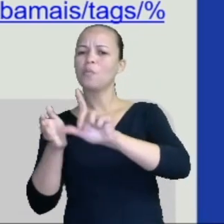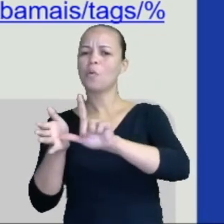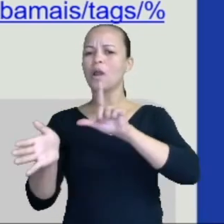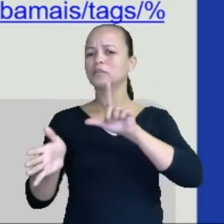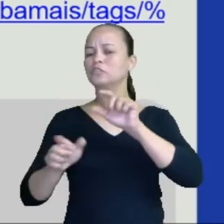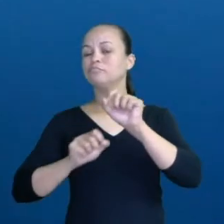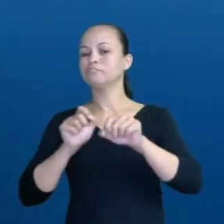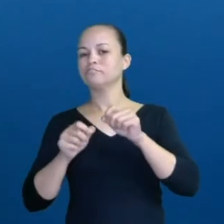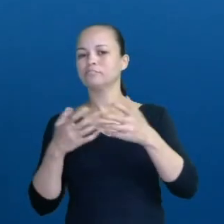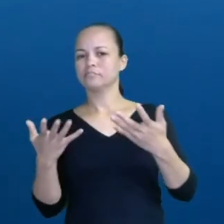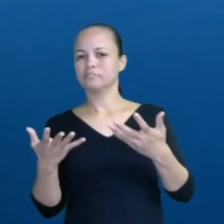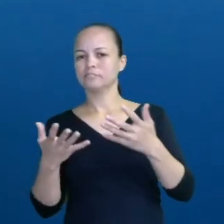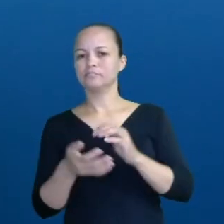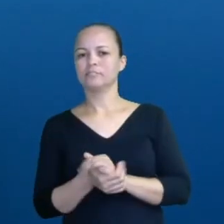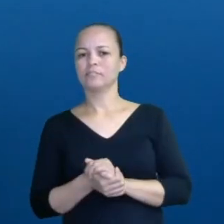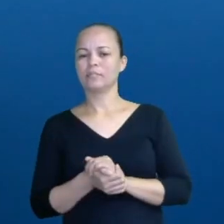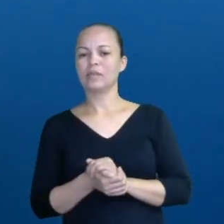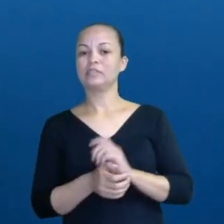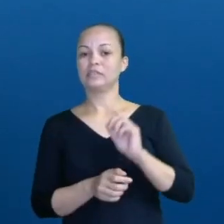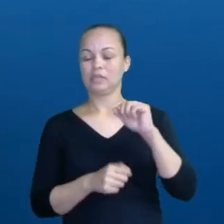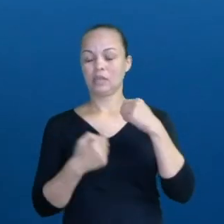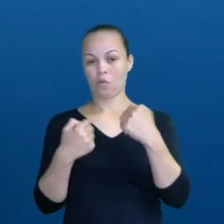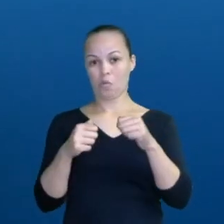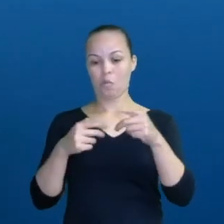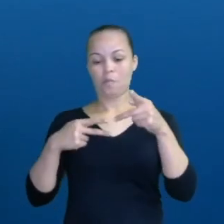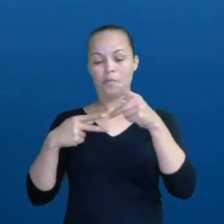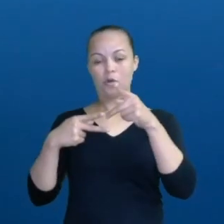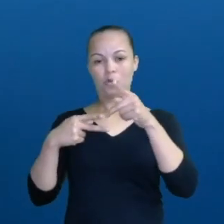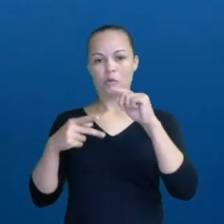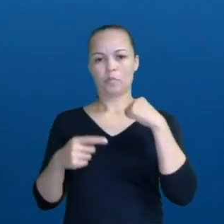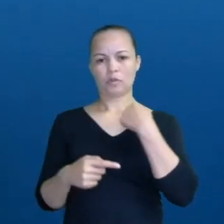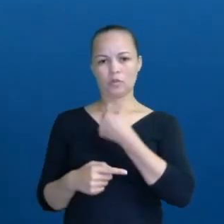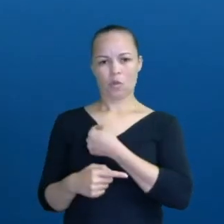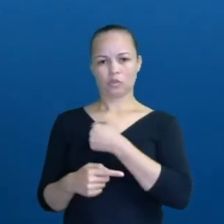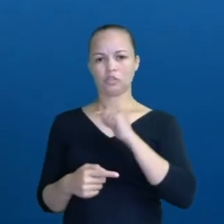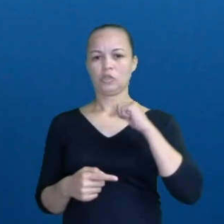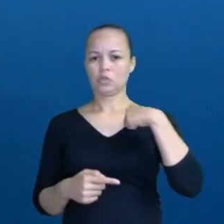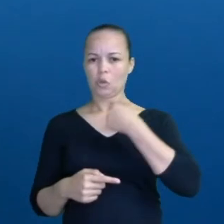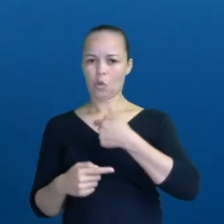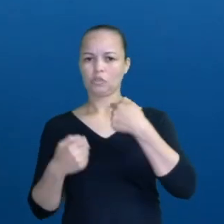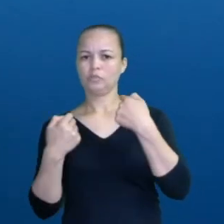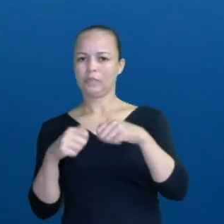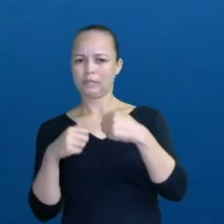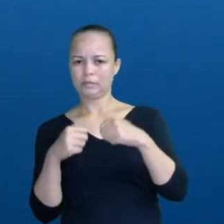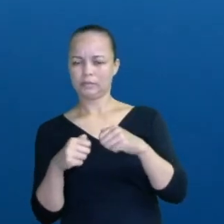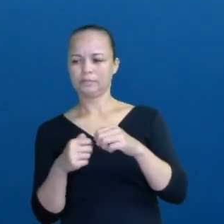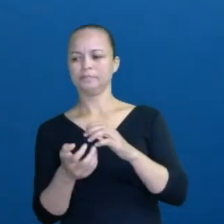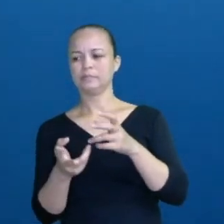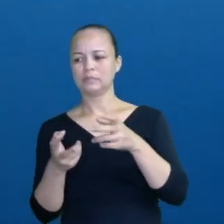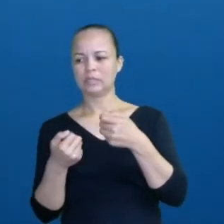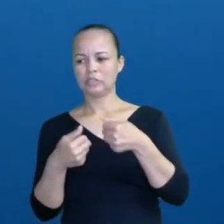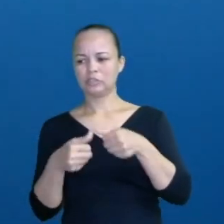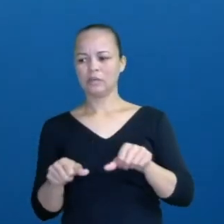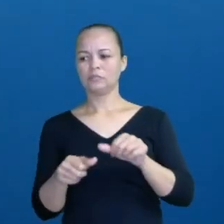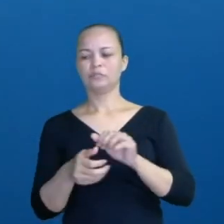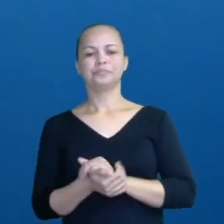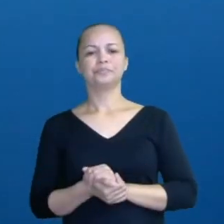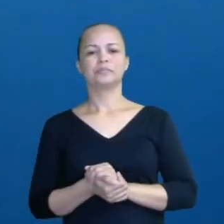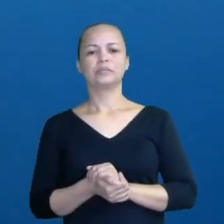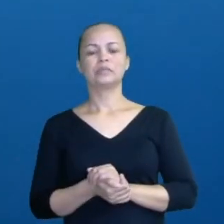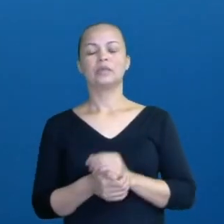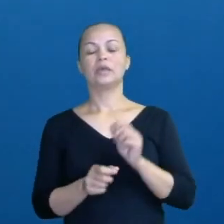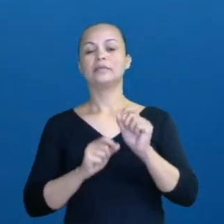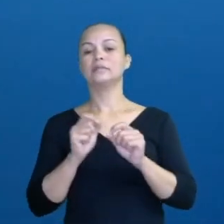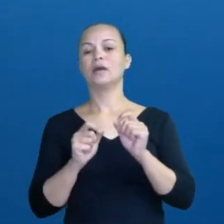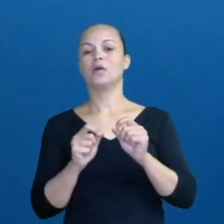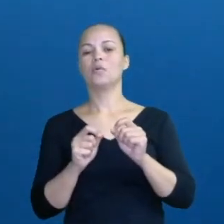seria? Seria o pronome nós, ou seja, nós estamos. Percebam que antes do verbo